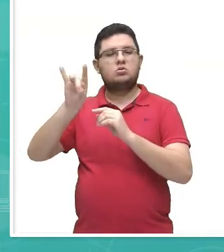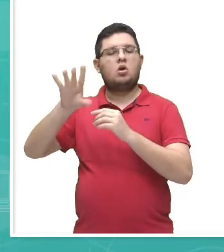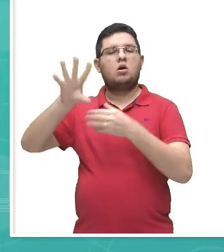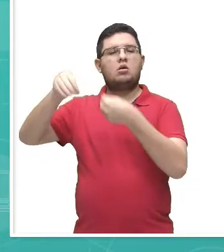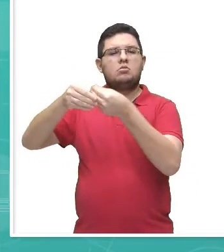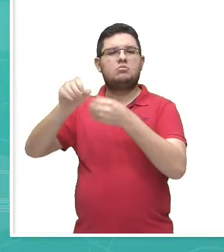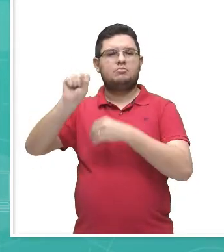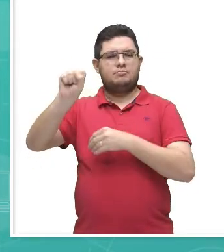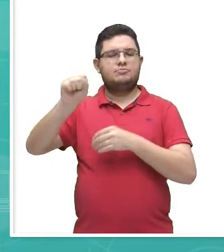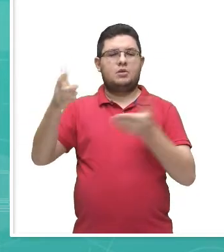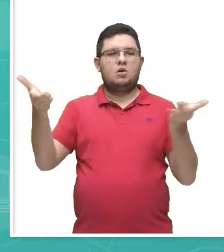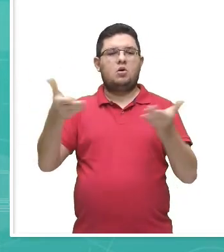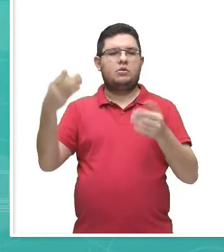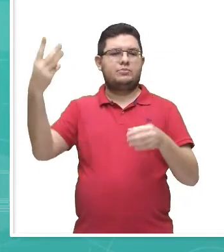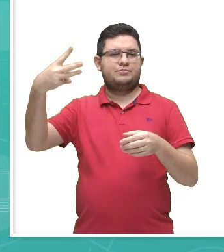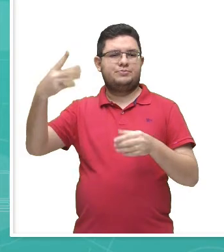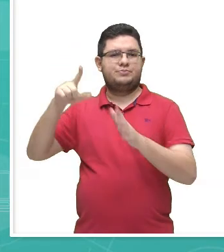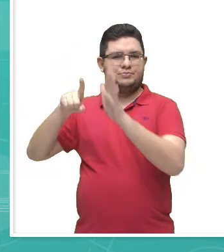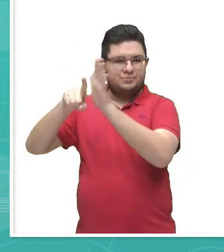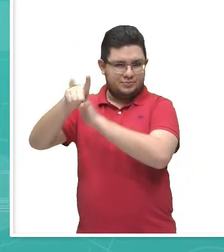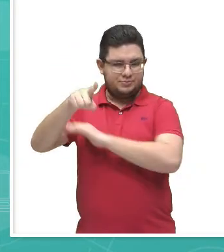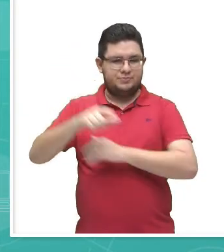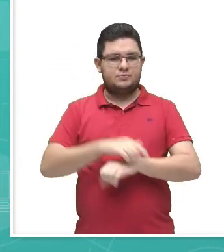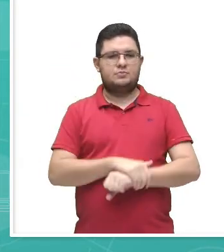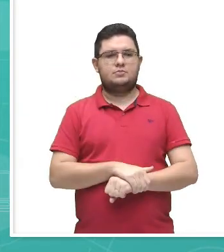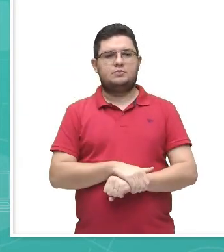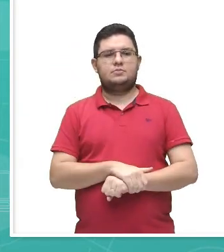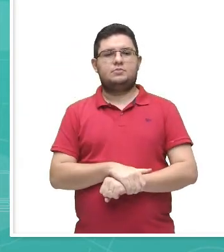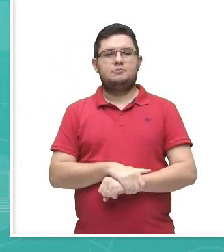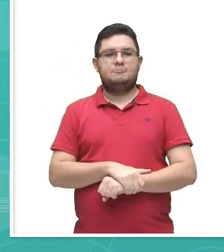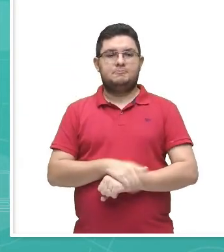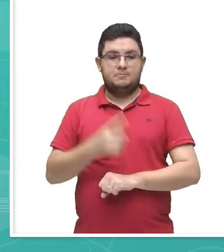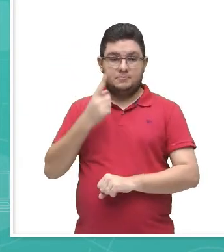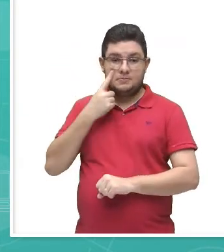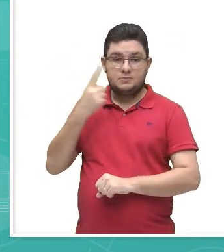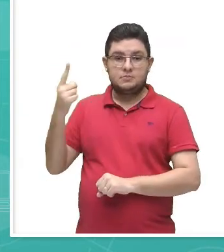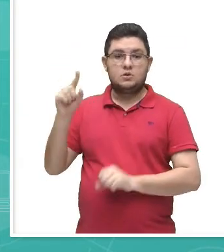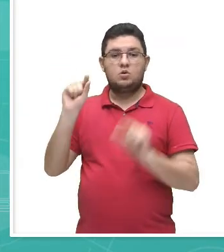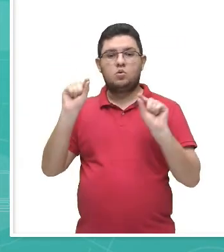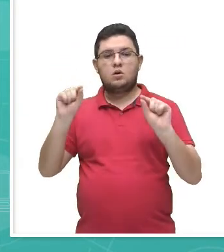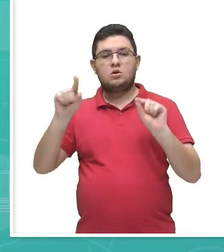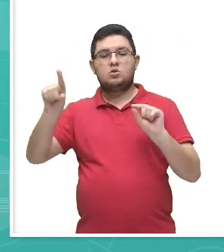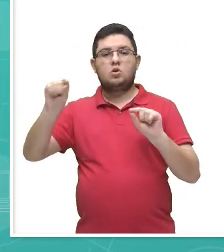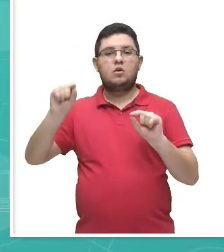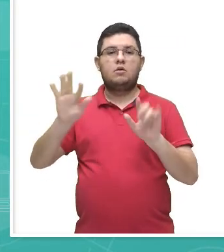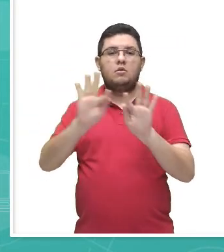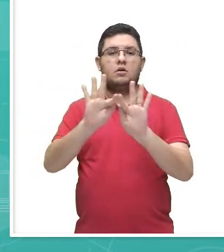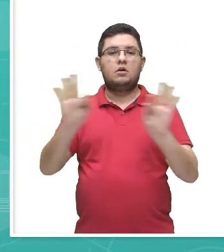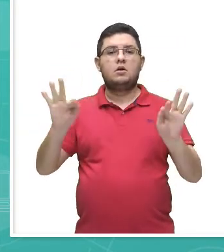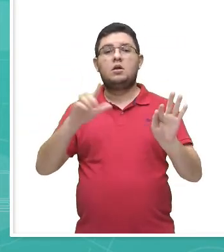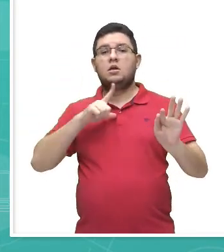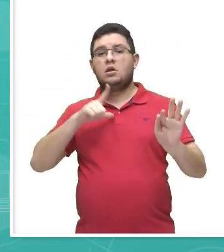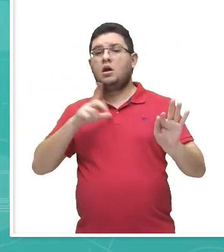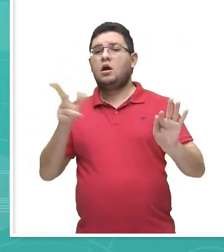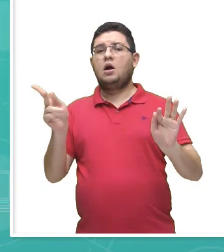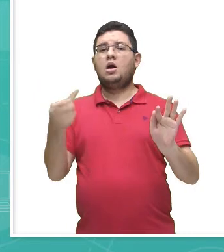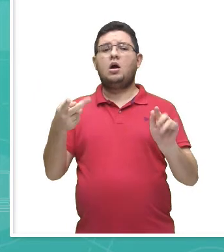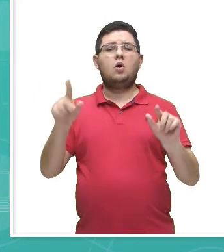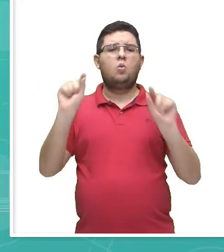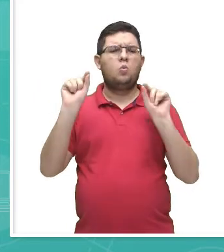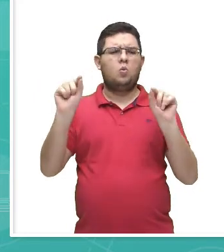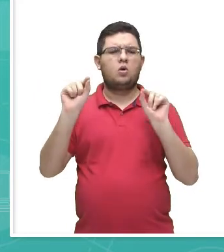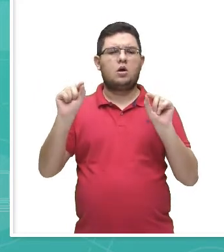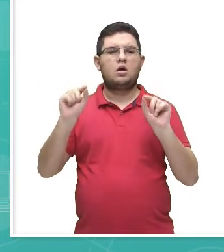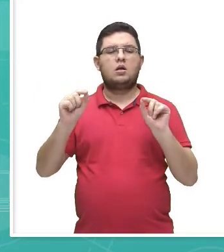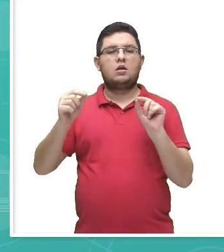questão. Na nossa terceira questão, então, está o seguinte: destaque a frase que representa o erro quanto à conjugação